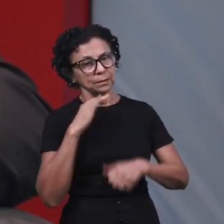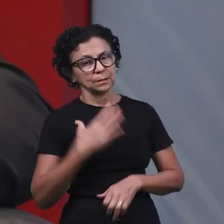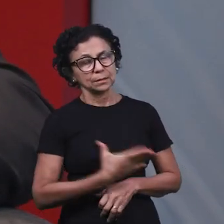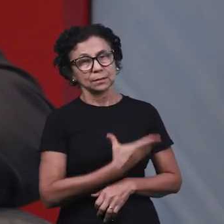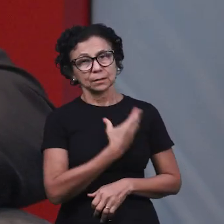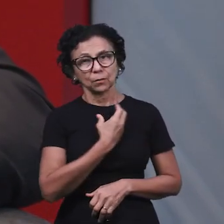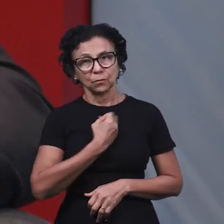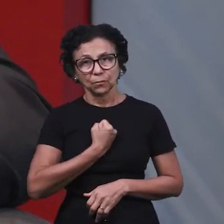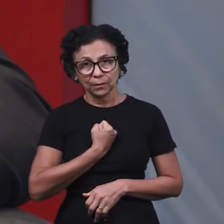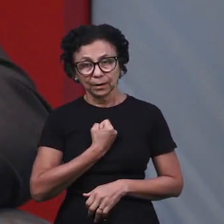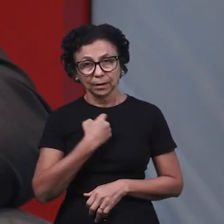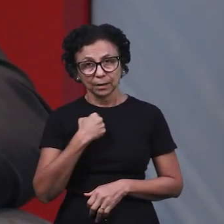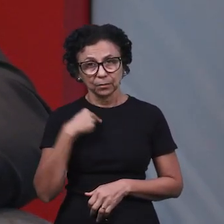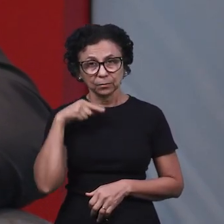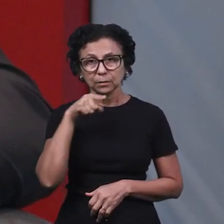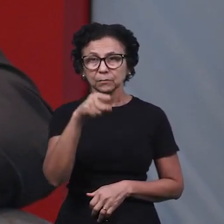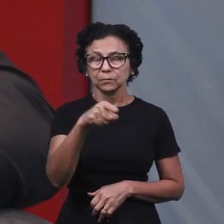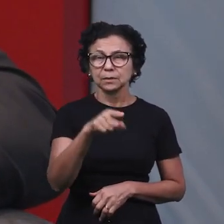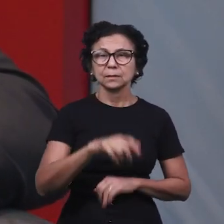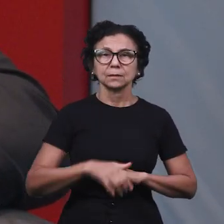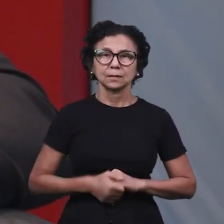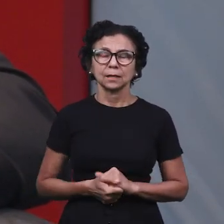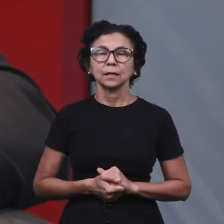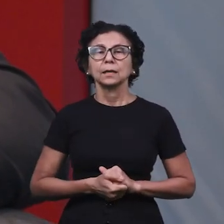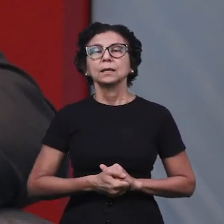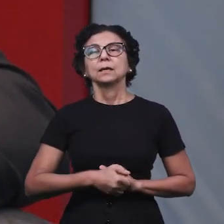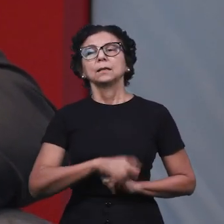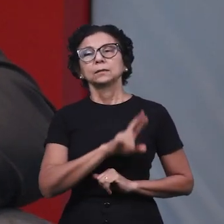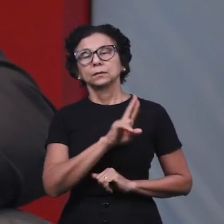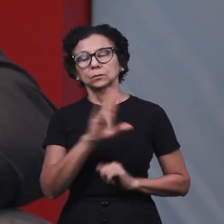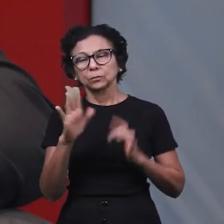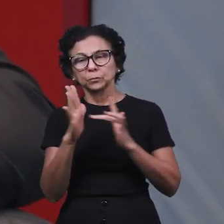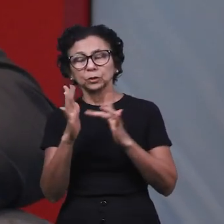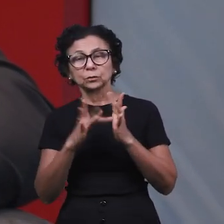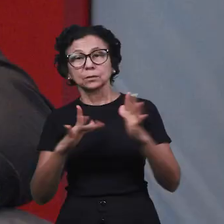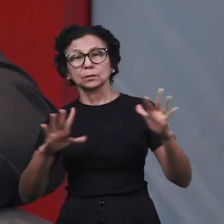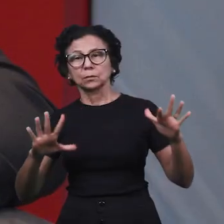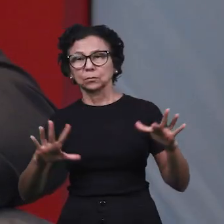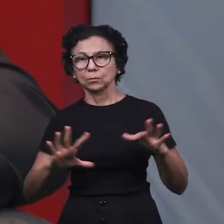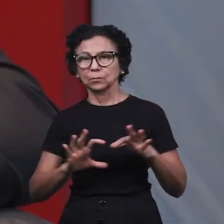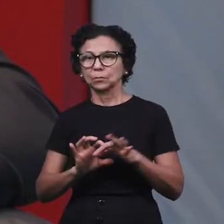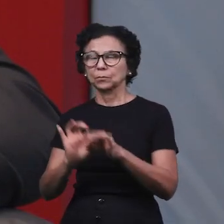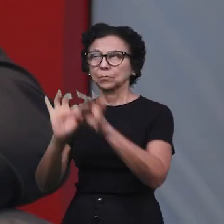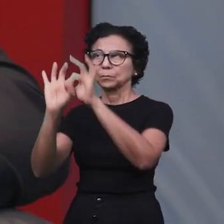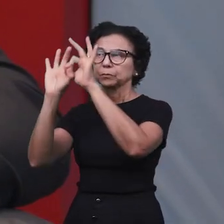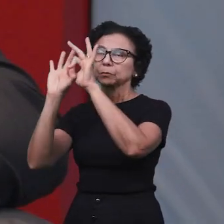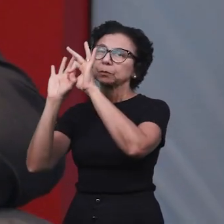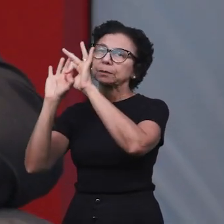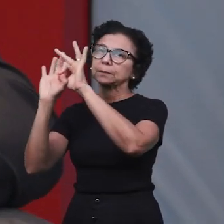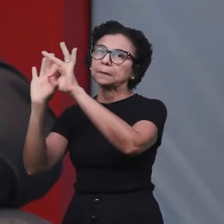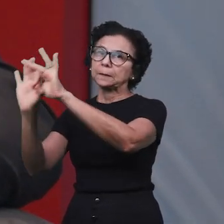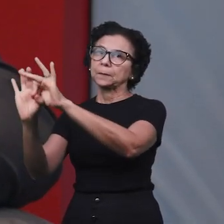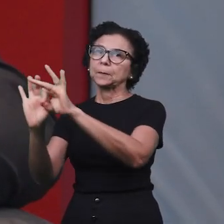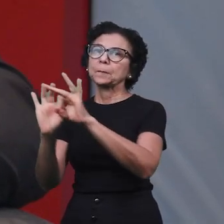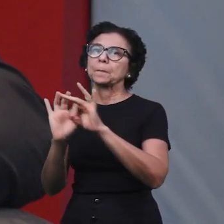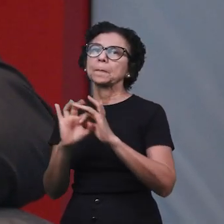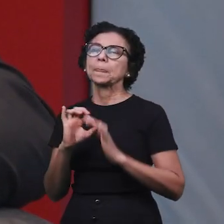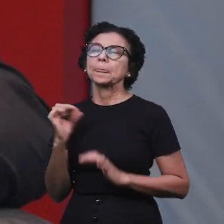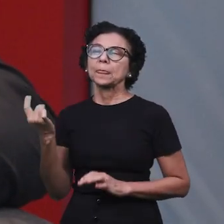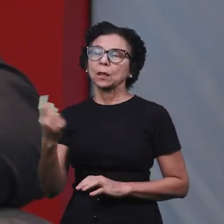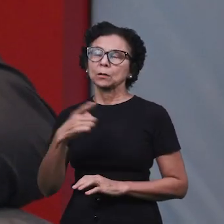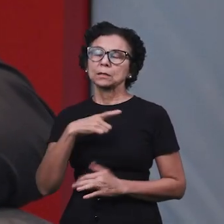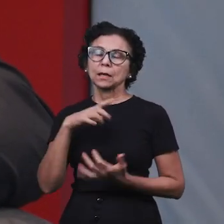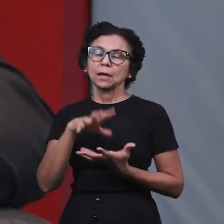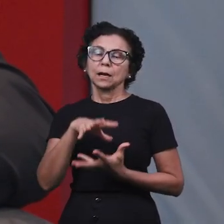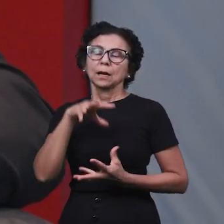eu e você, em Jesus, quando estamos na comunhão com Jesus, nós temos a